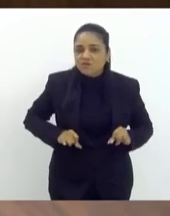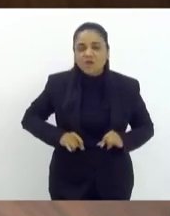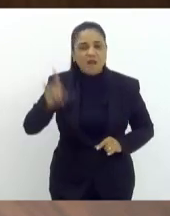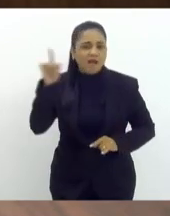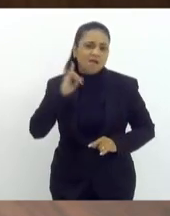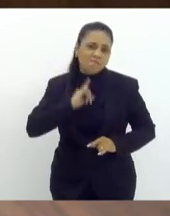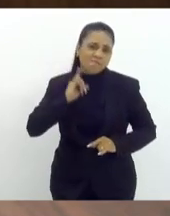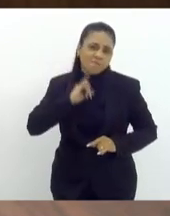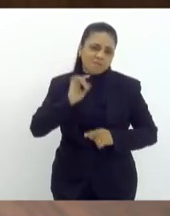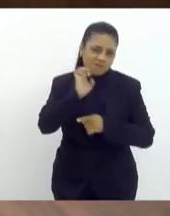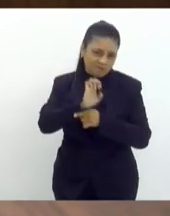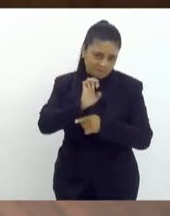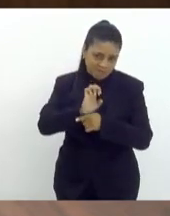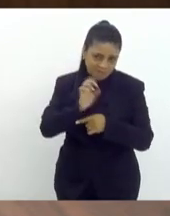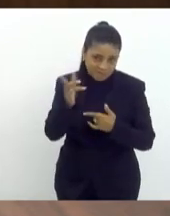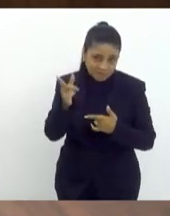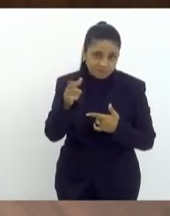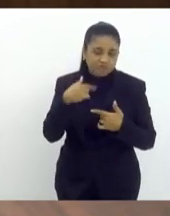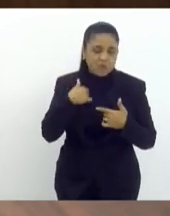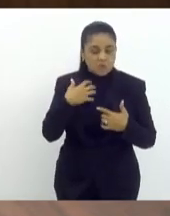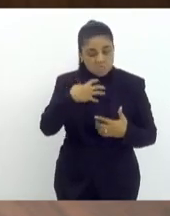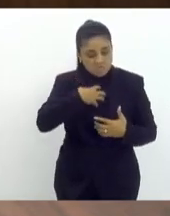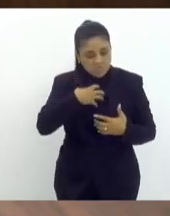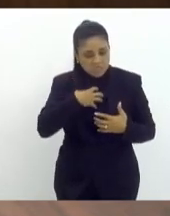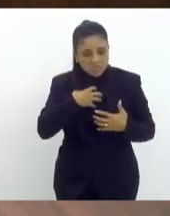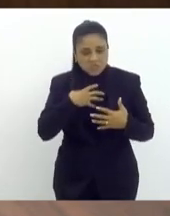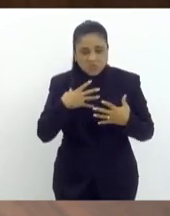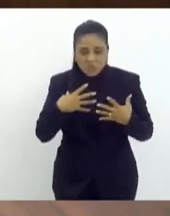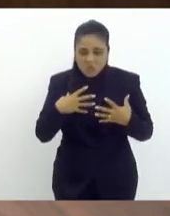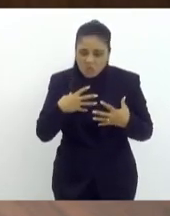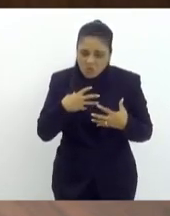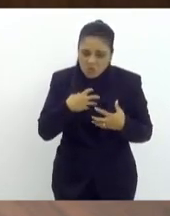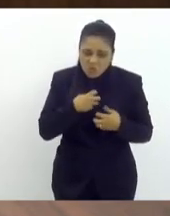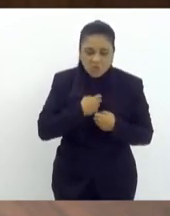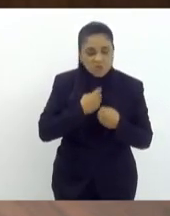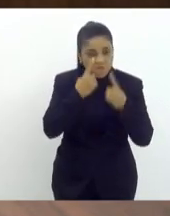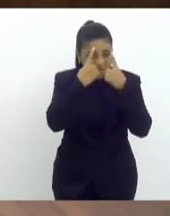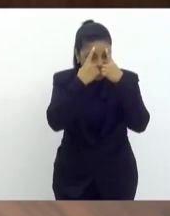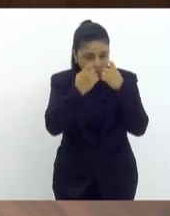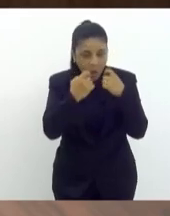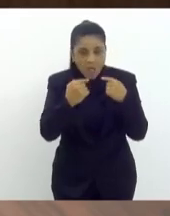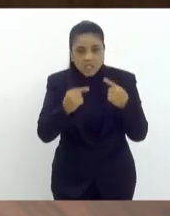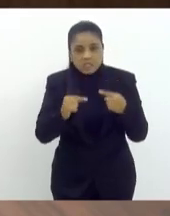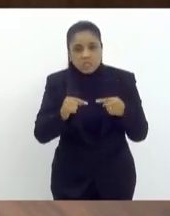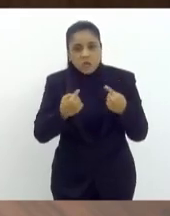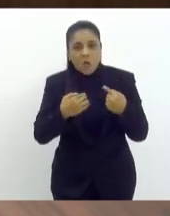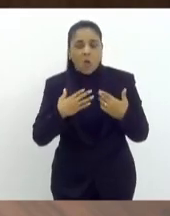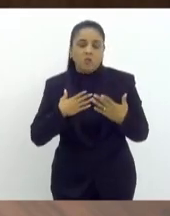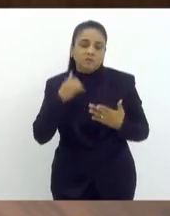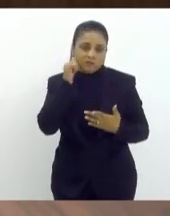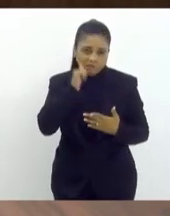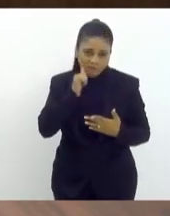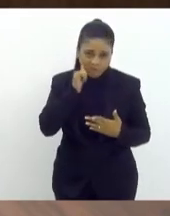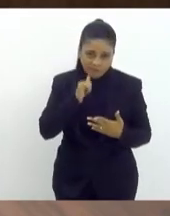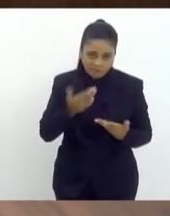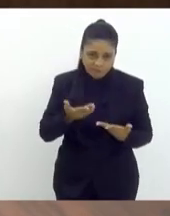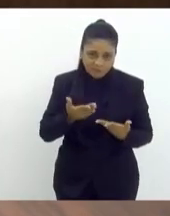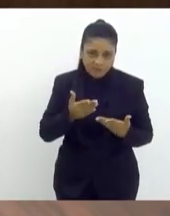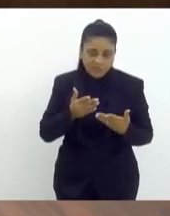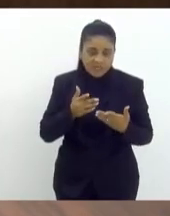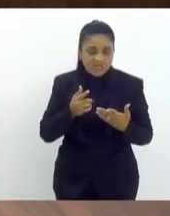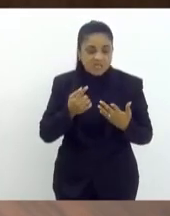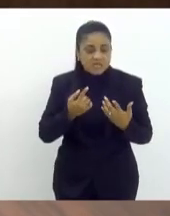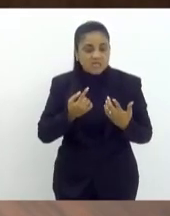também me sinto humilhada me sinto violentada com essa com esse